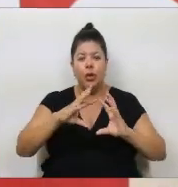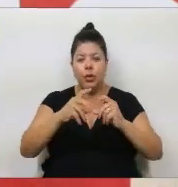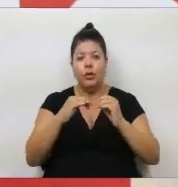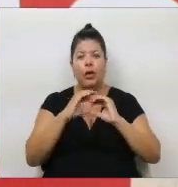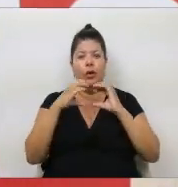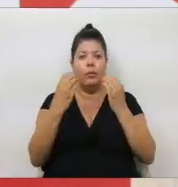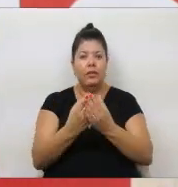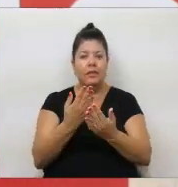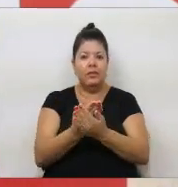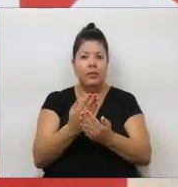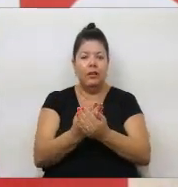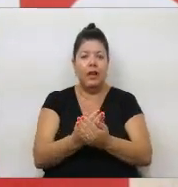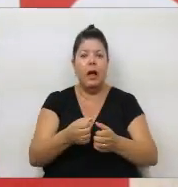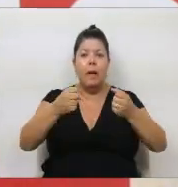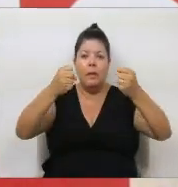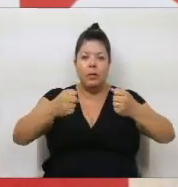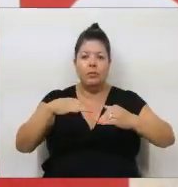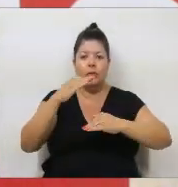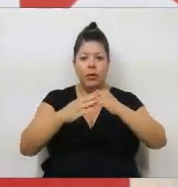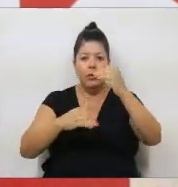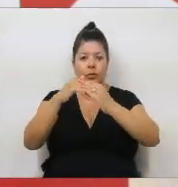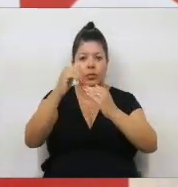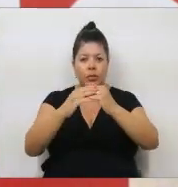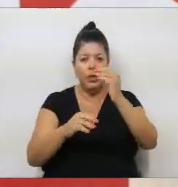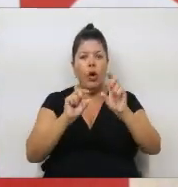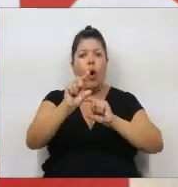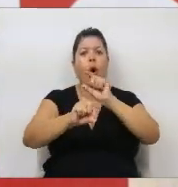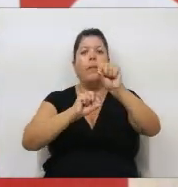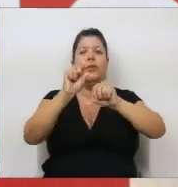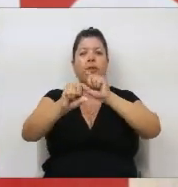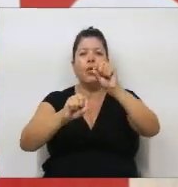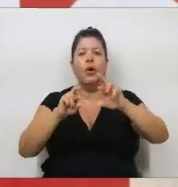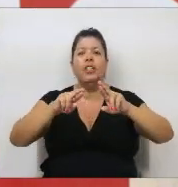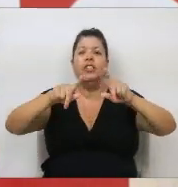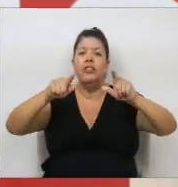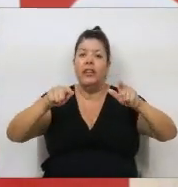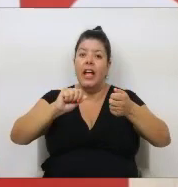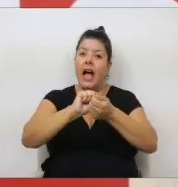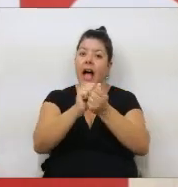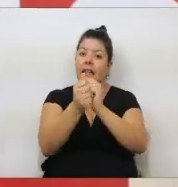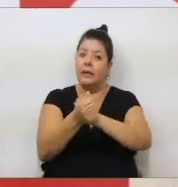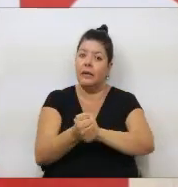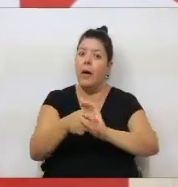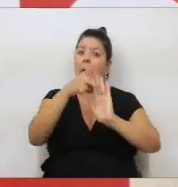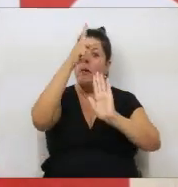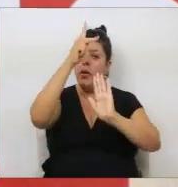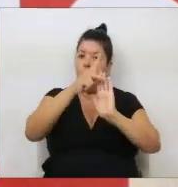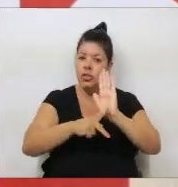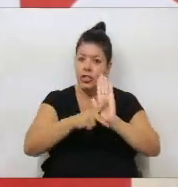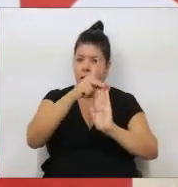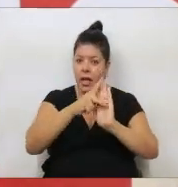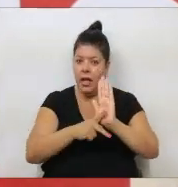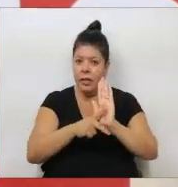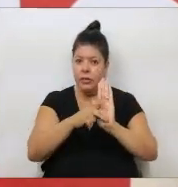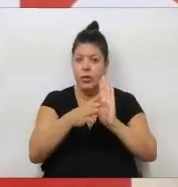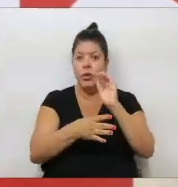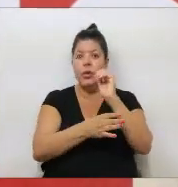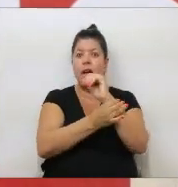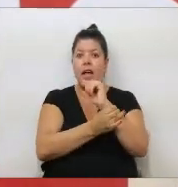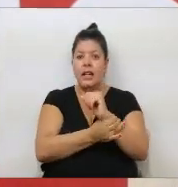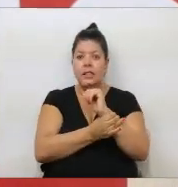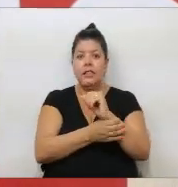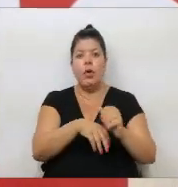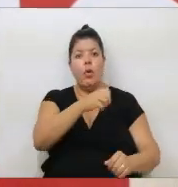podemos construir muitas alternativas dentro da escola e adequar muitos projetos que possam garantir